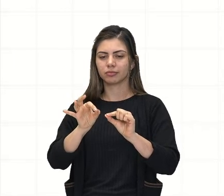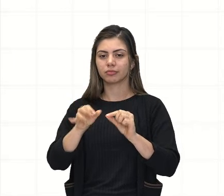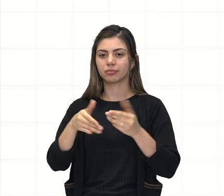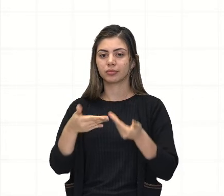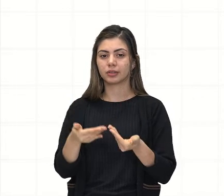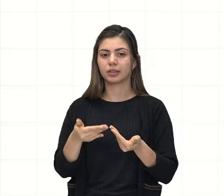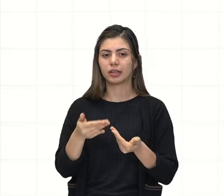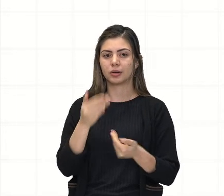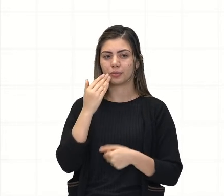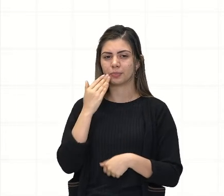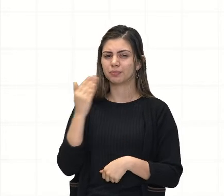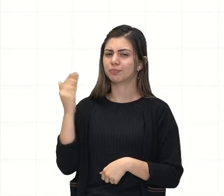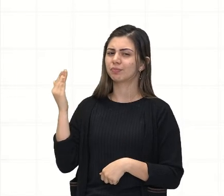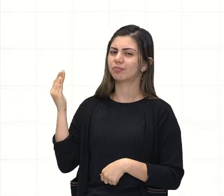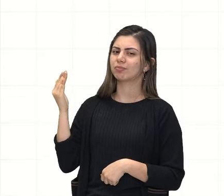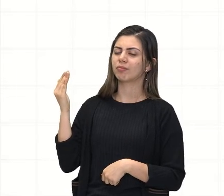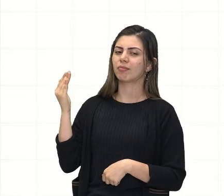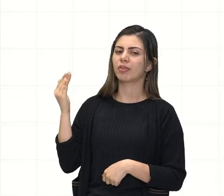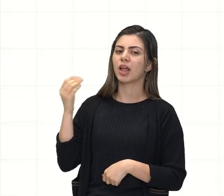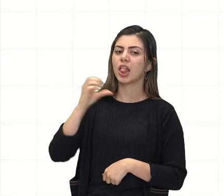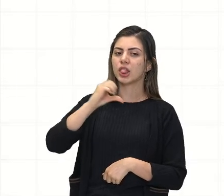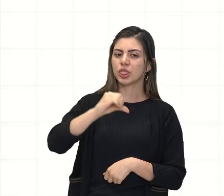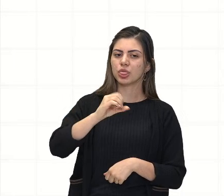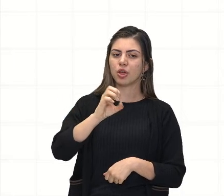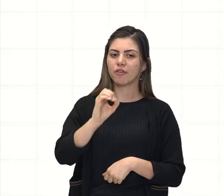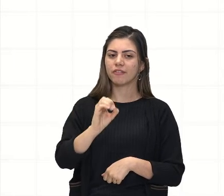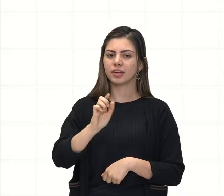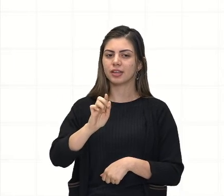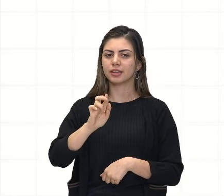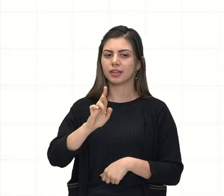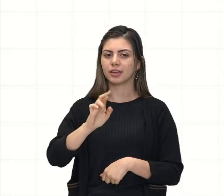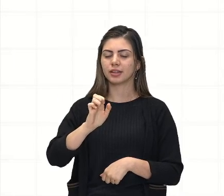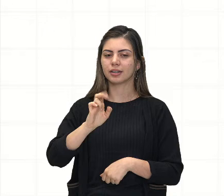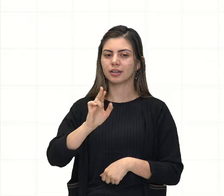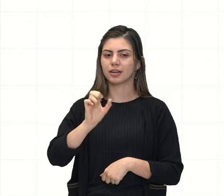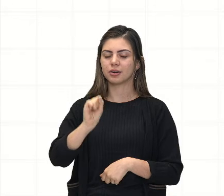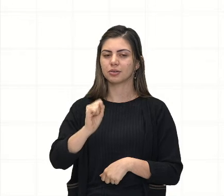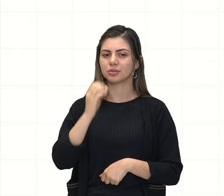90 graus, tá? Ó.